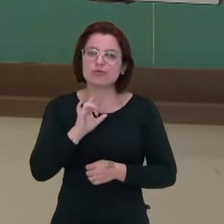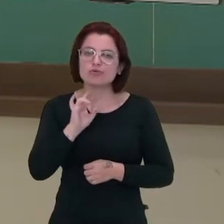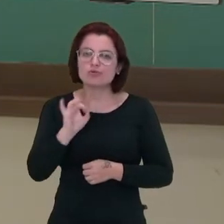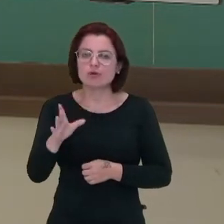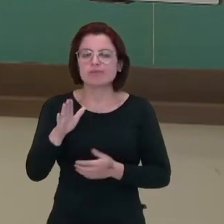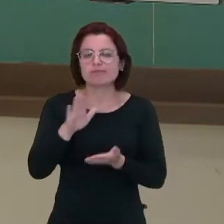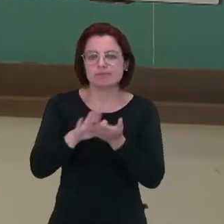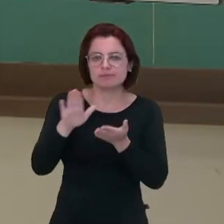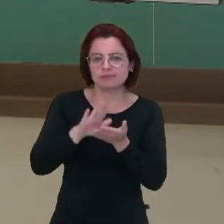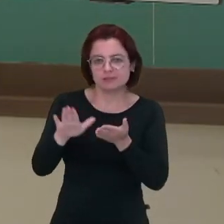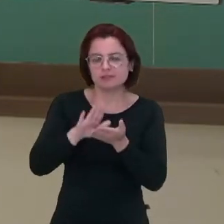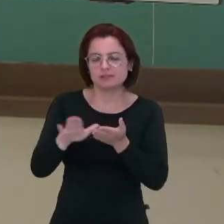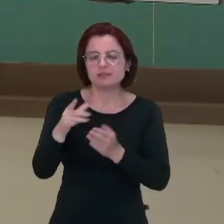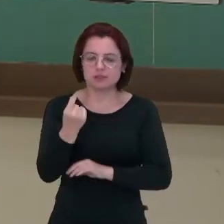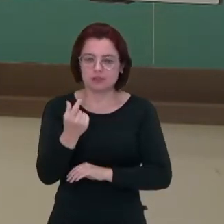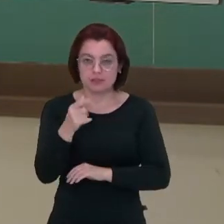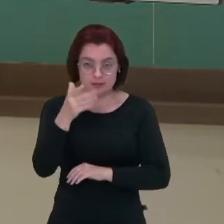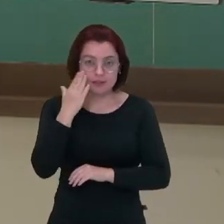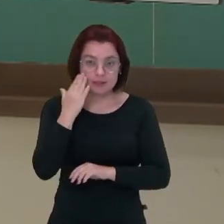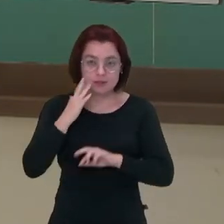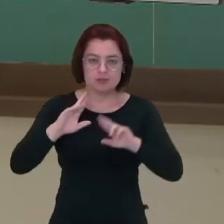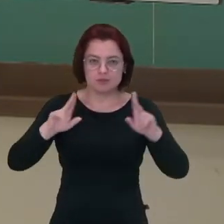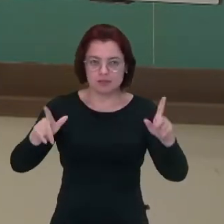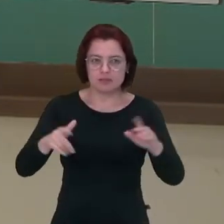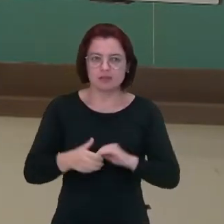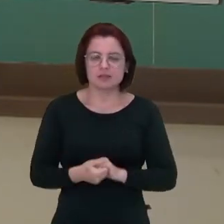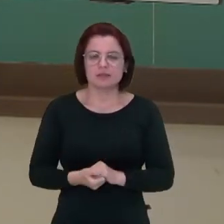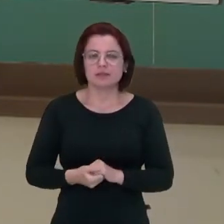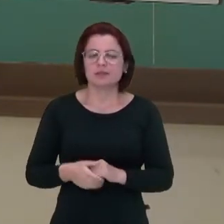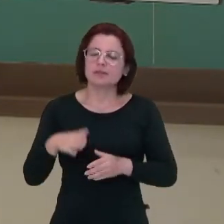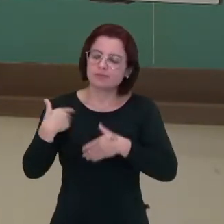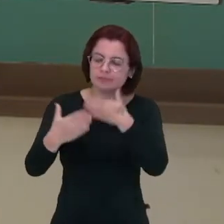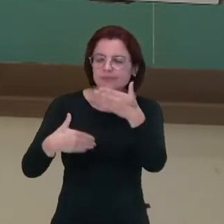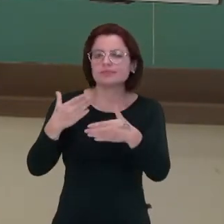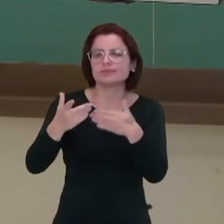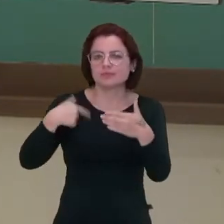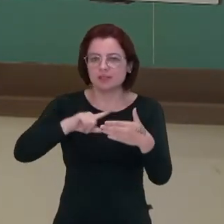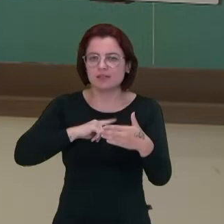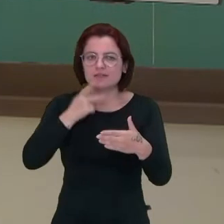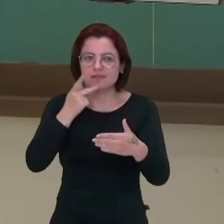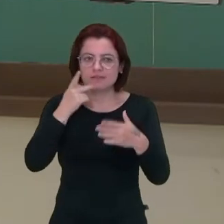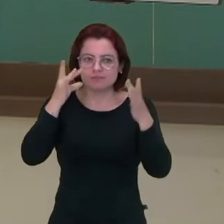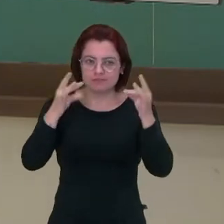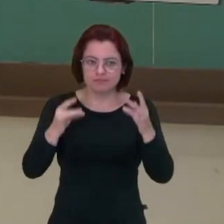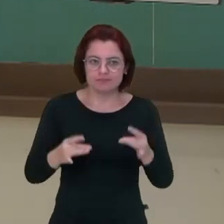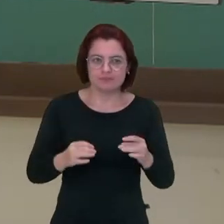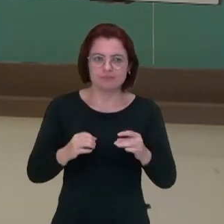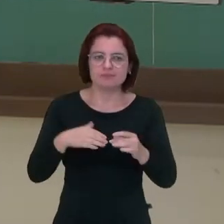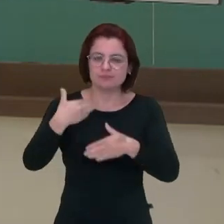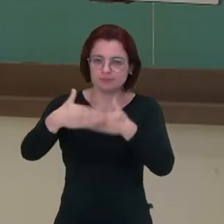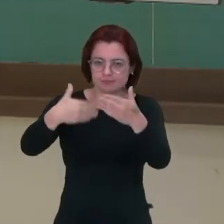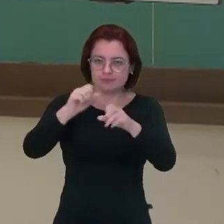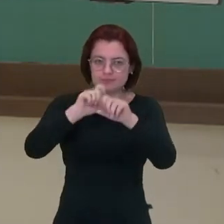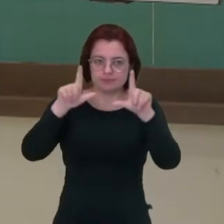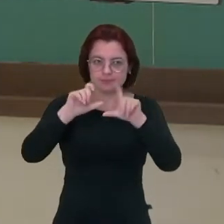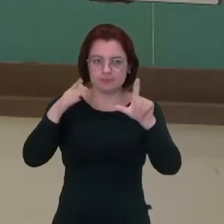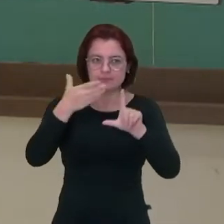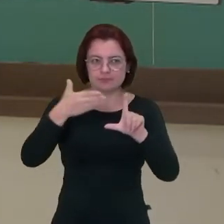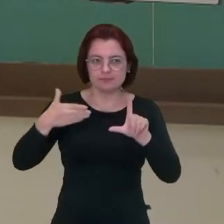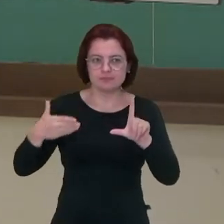uma despesa. Entenderam a diferença, gente? Isso a gente vai comentar mais e vai deixar isso muito mais claro nos